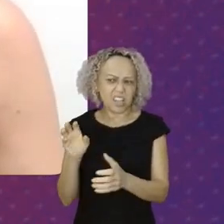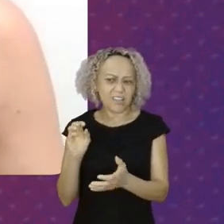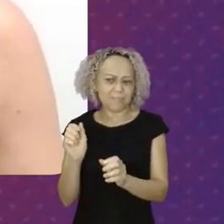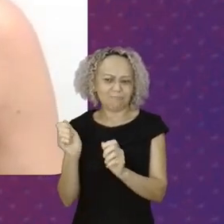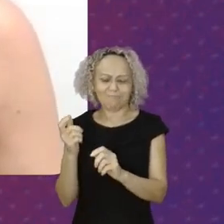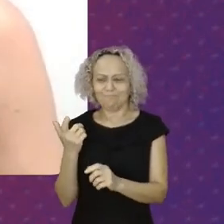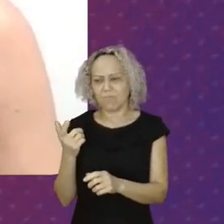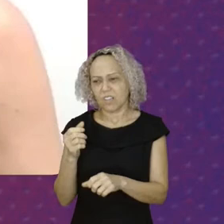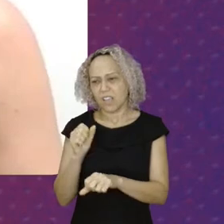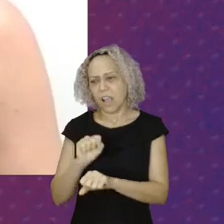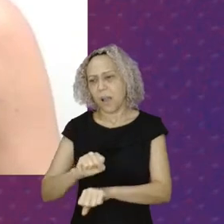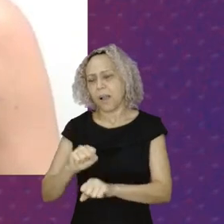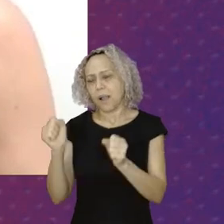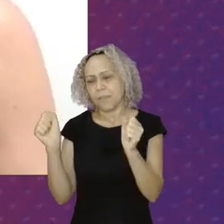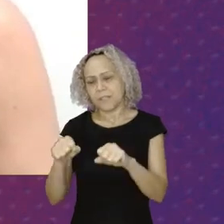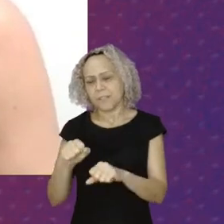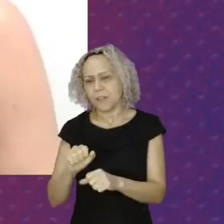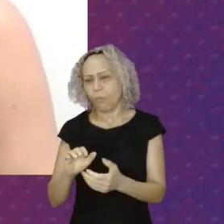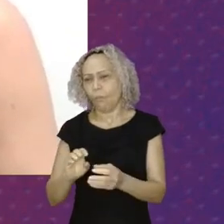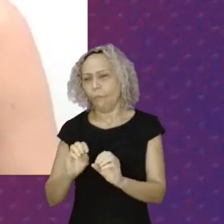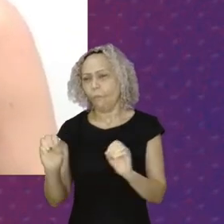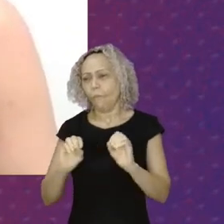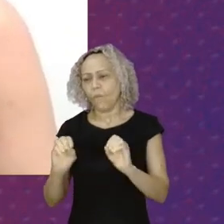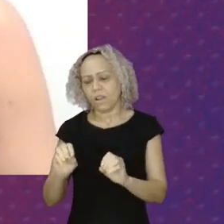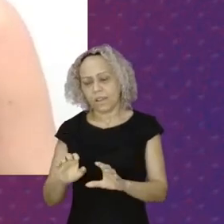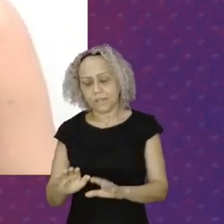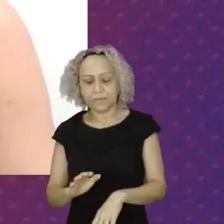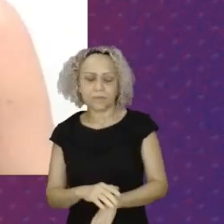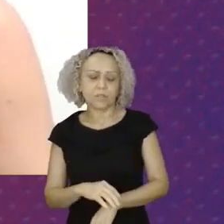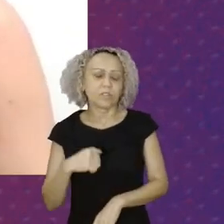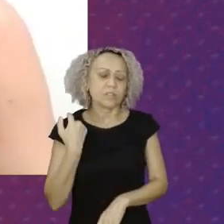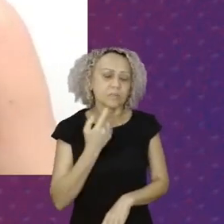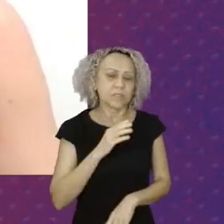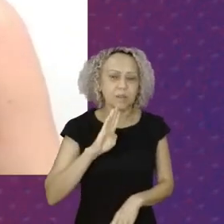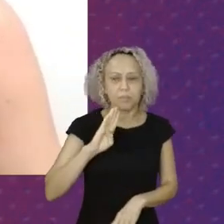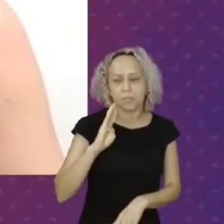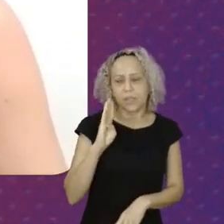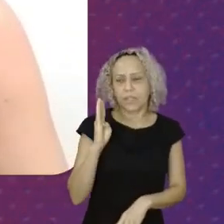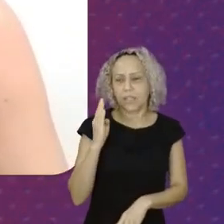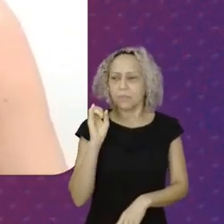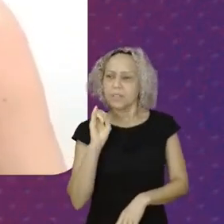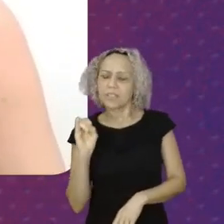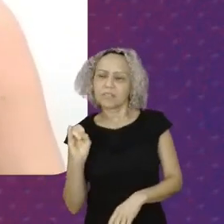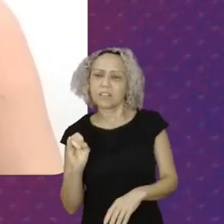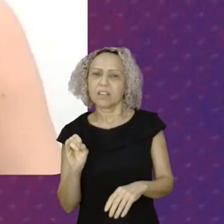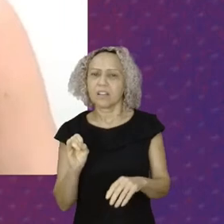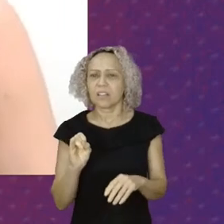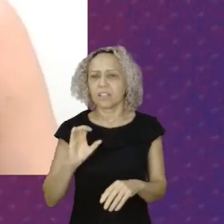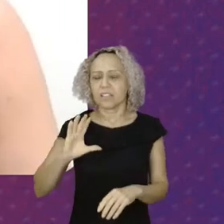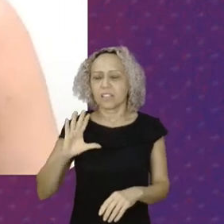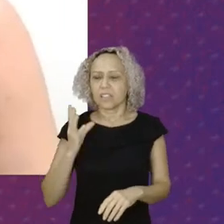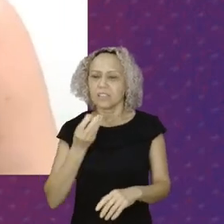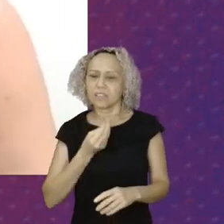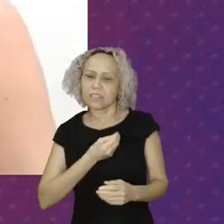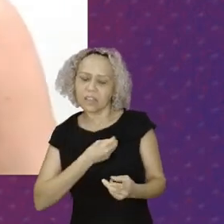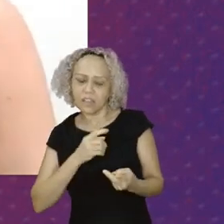Quando nós pensamos na bissexualidade, na transexualidade,